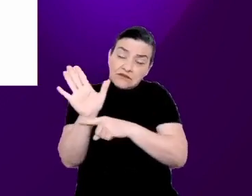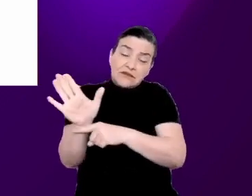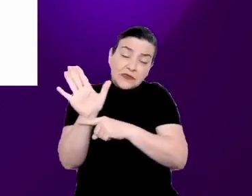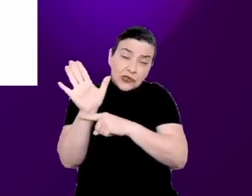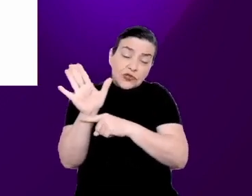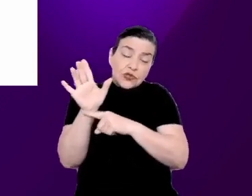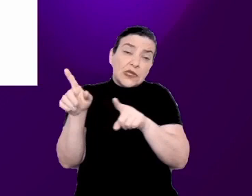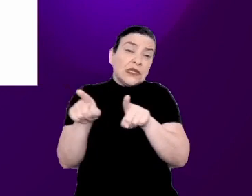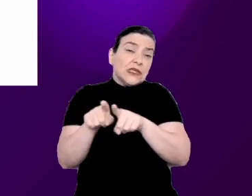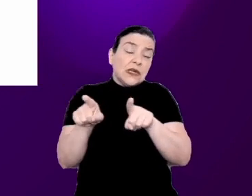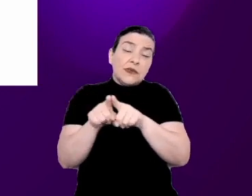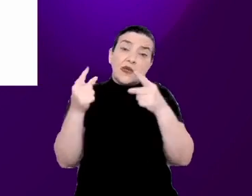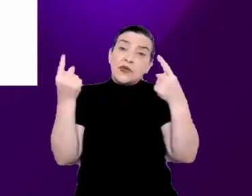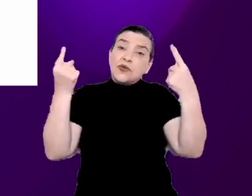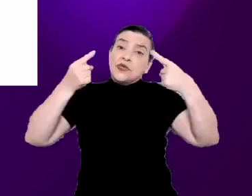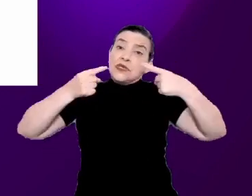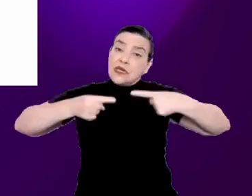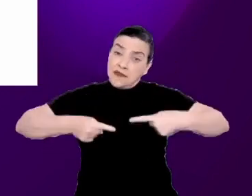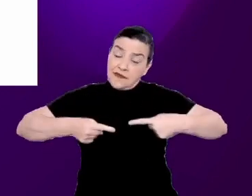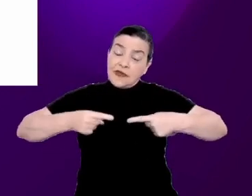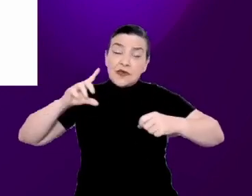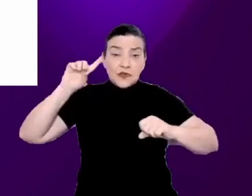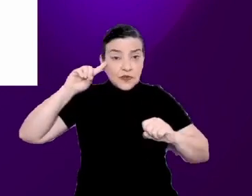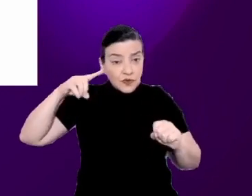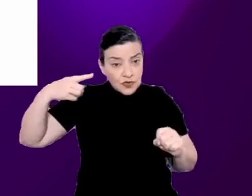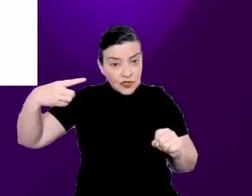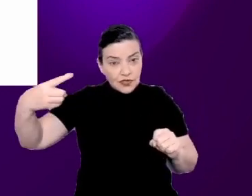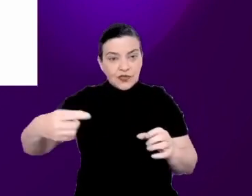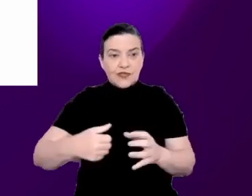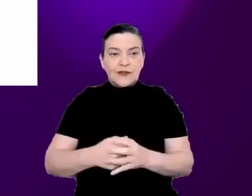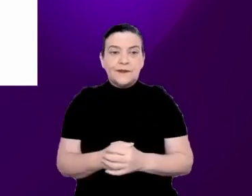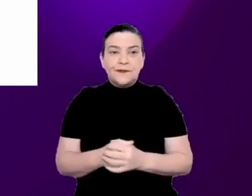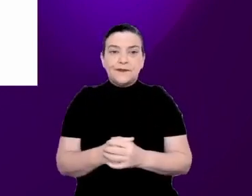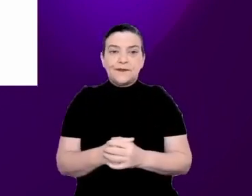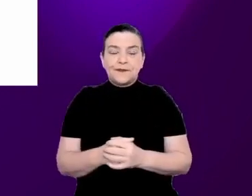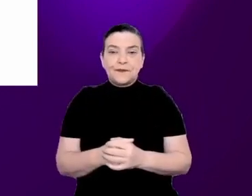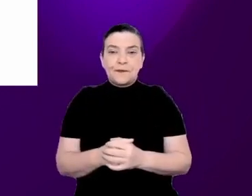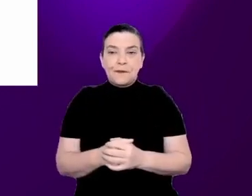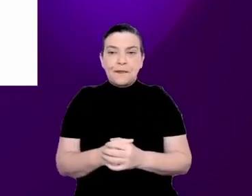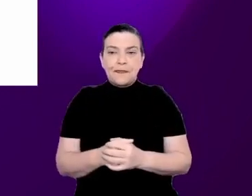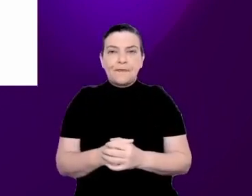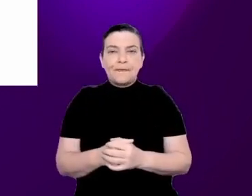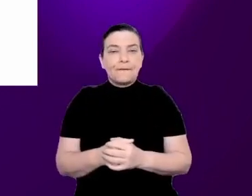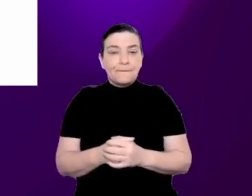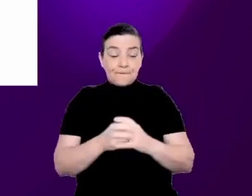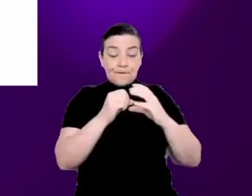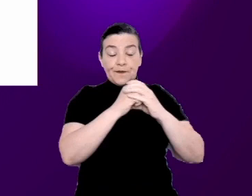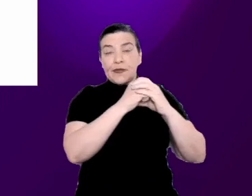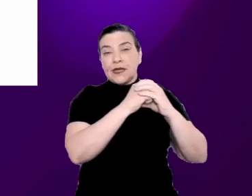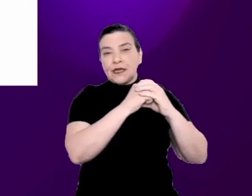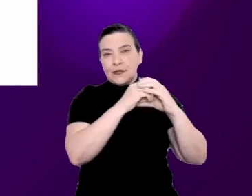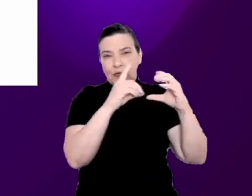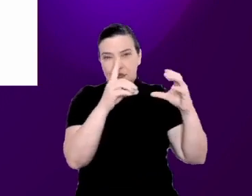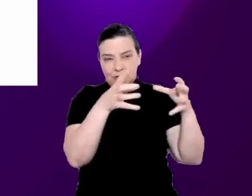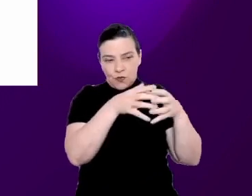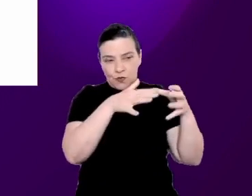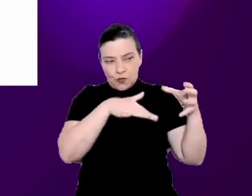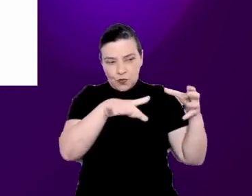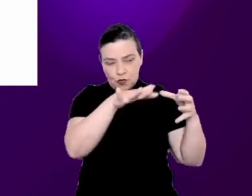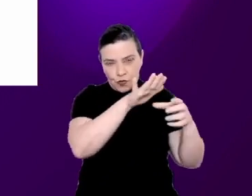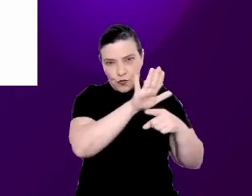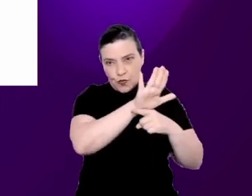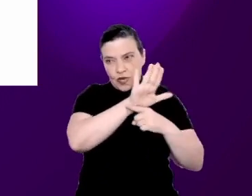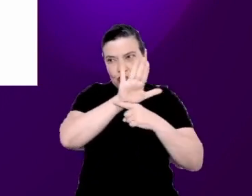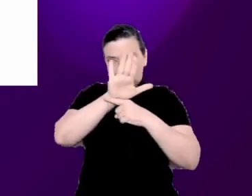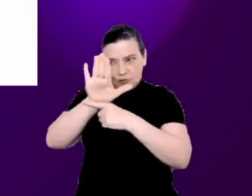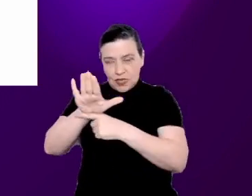e os nossos desafios do dia a dia. Bom, coordenação do cuidado ou integração do cuidado